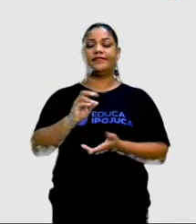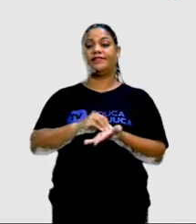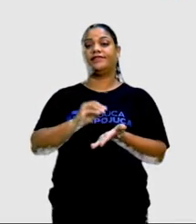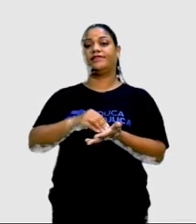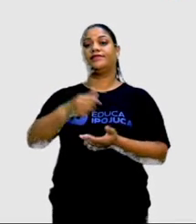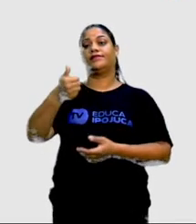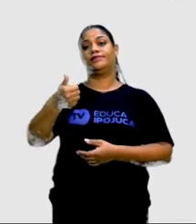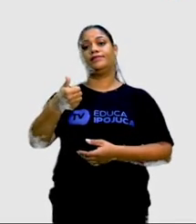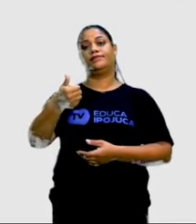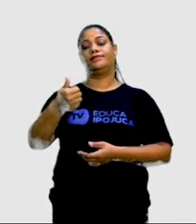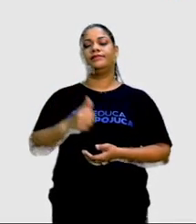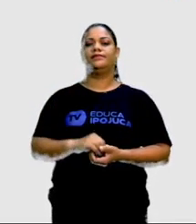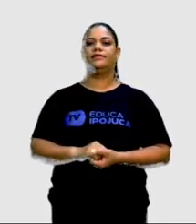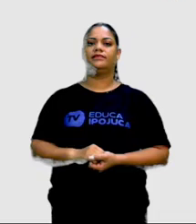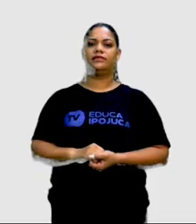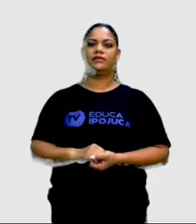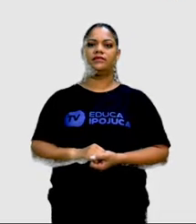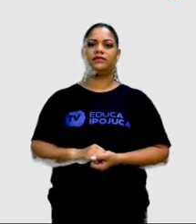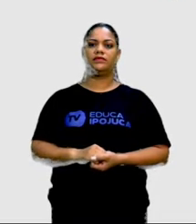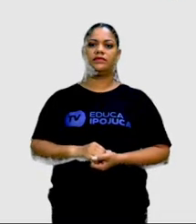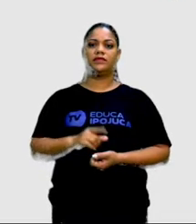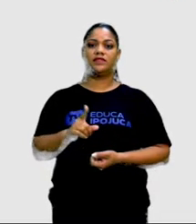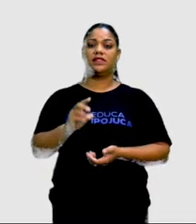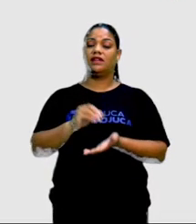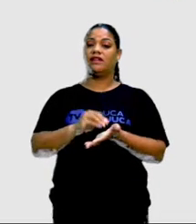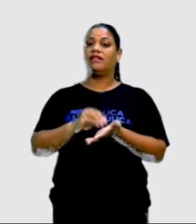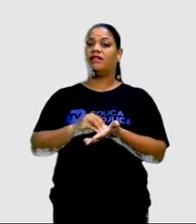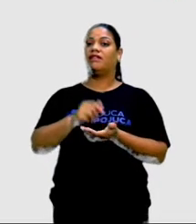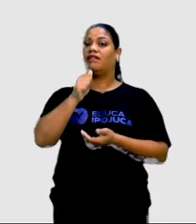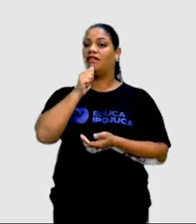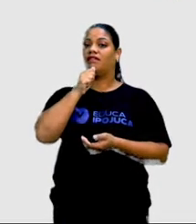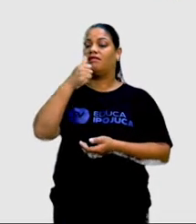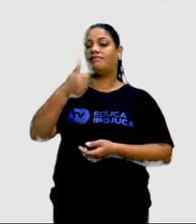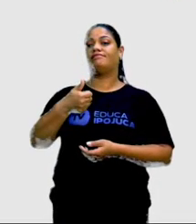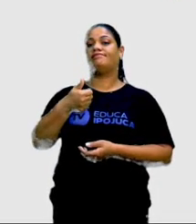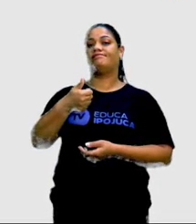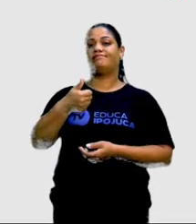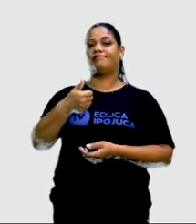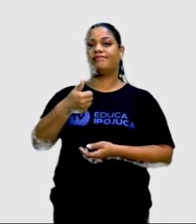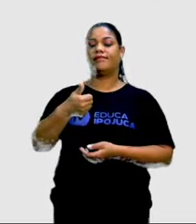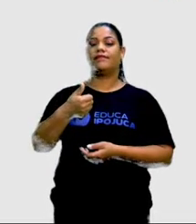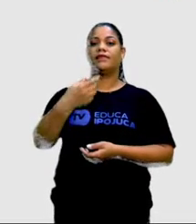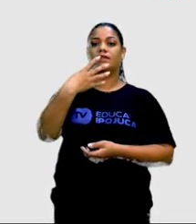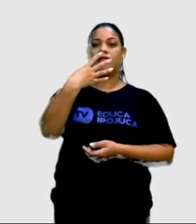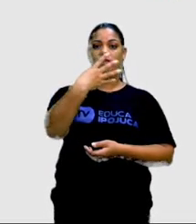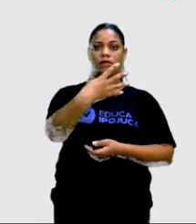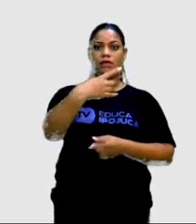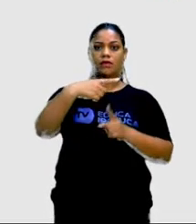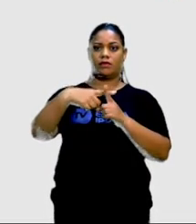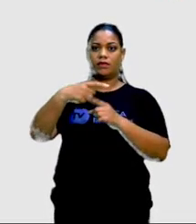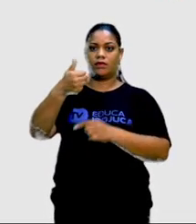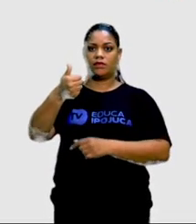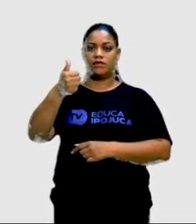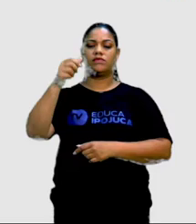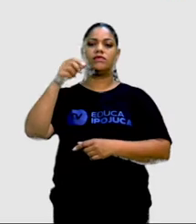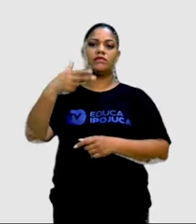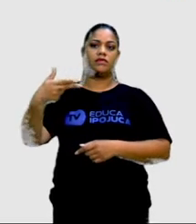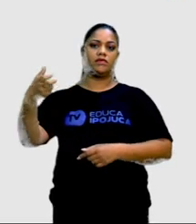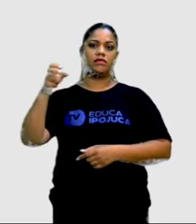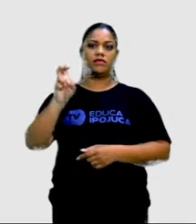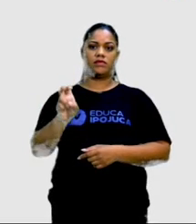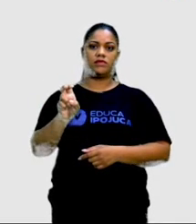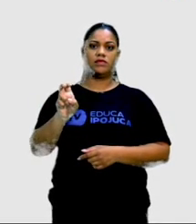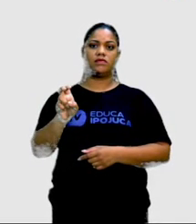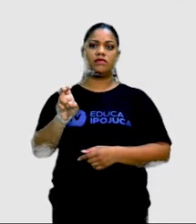Quem de 4 tira 4 fica nada. Só que aqui o resto foi um. Então a gente entendeu que 4 mais 1 é 5, então aqui do